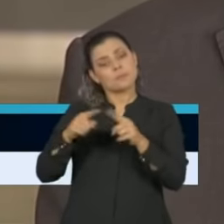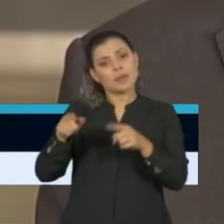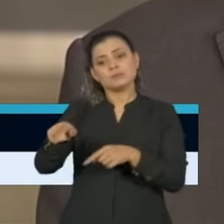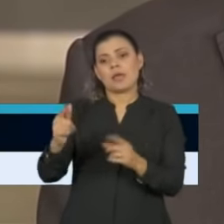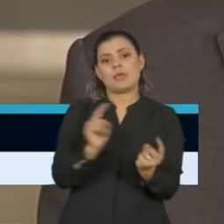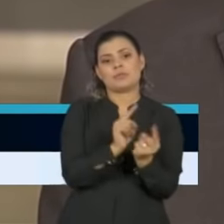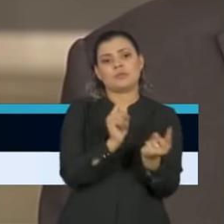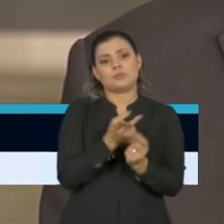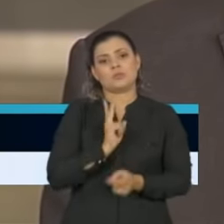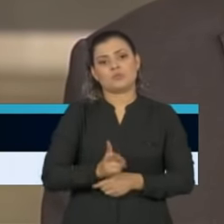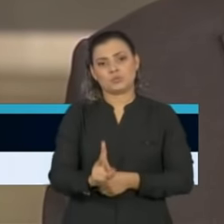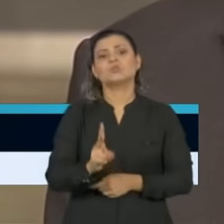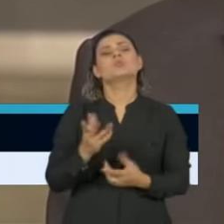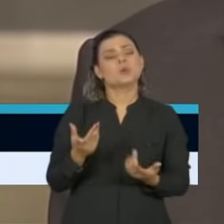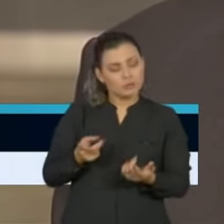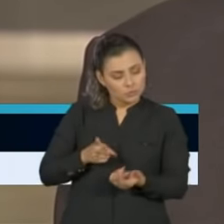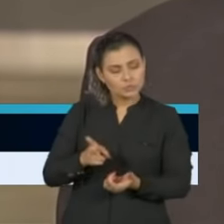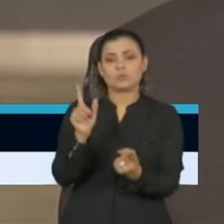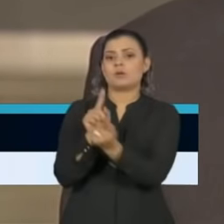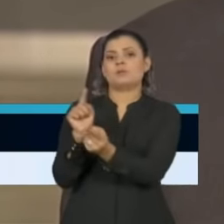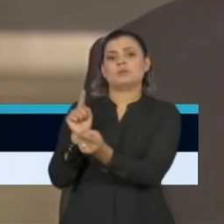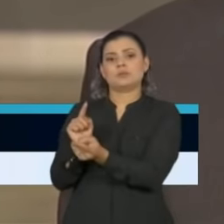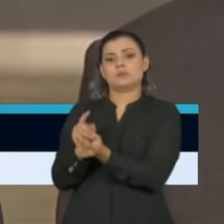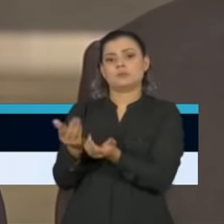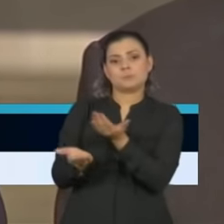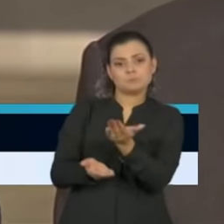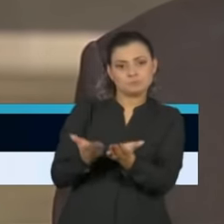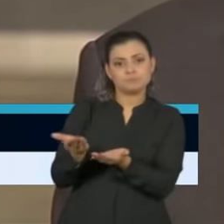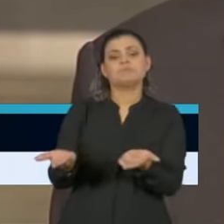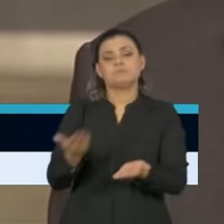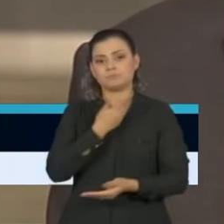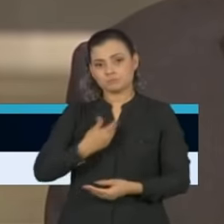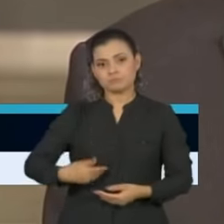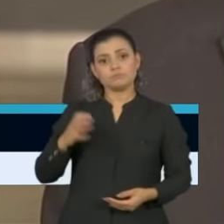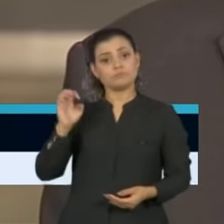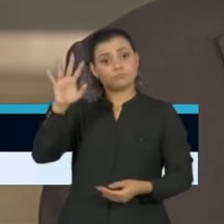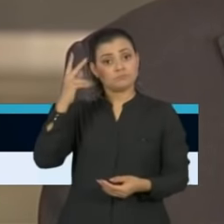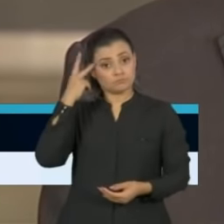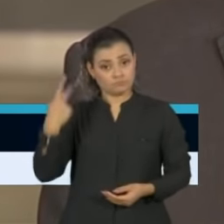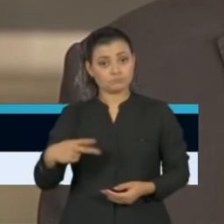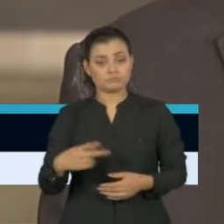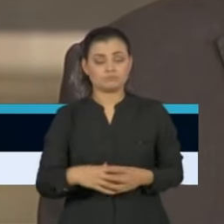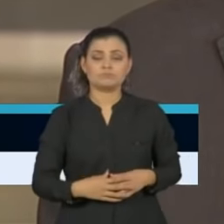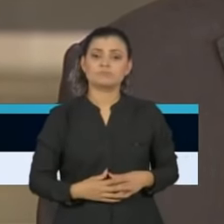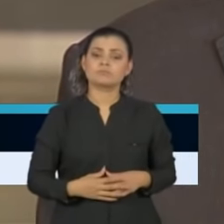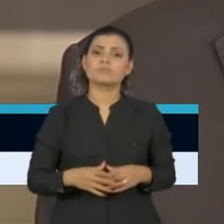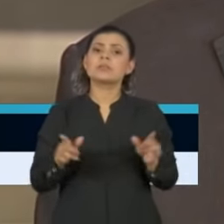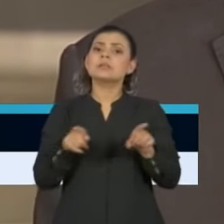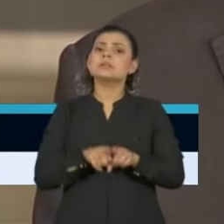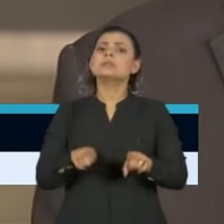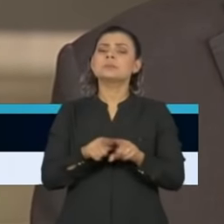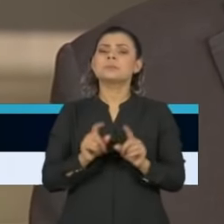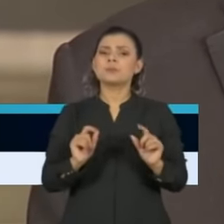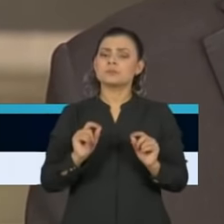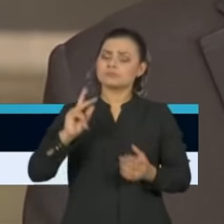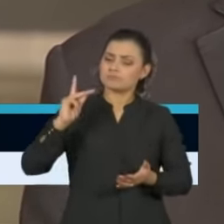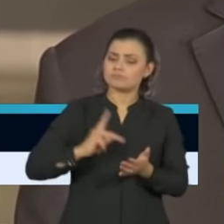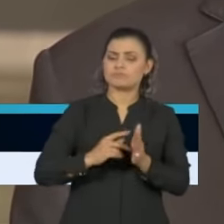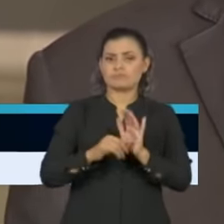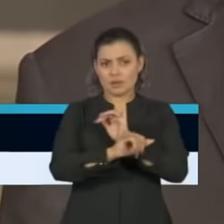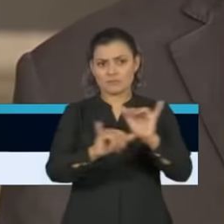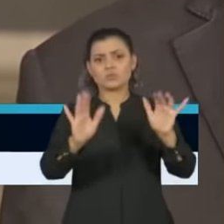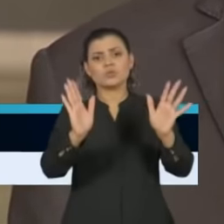pessoas não deixarão de ser atendidas pelos serviços básicos do governo do Estado de São Paulo. Também a reafirmar o que